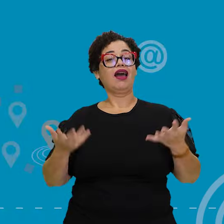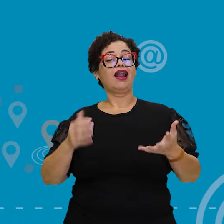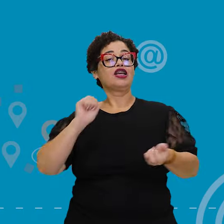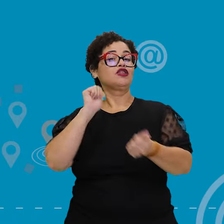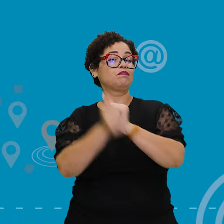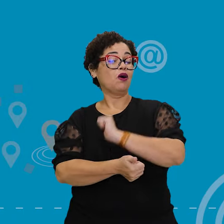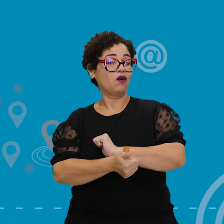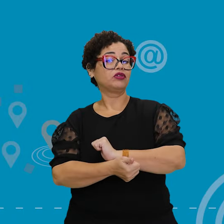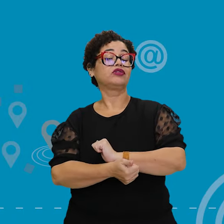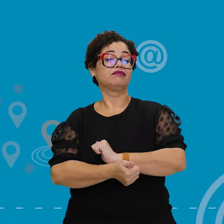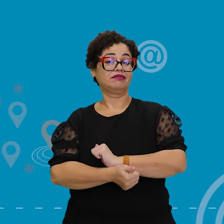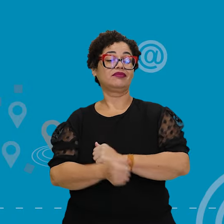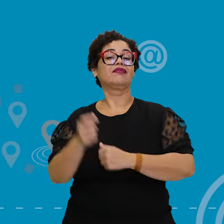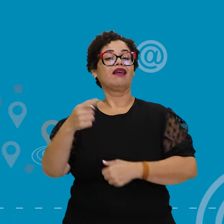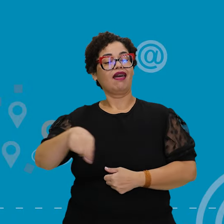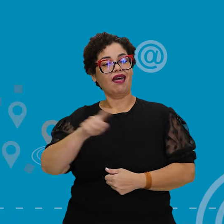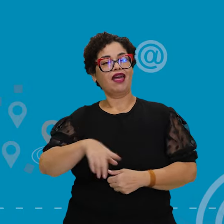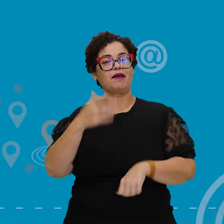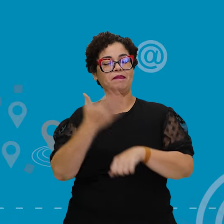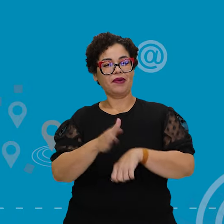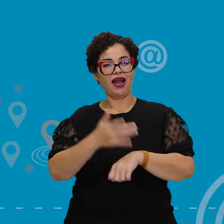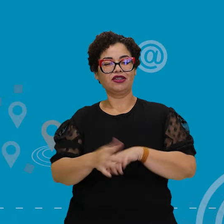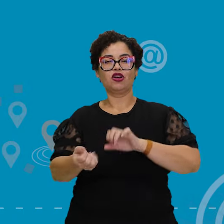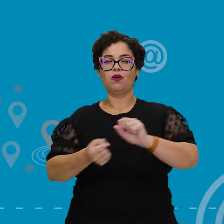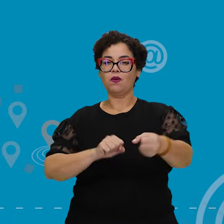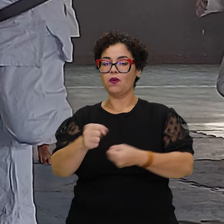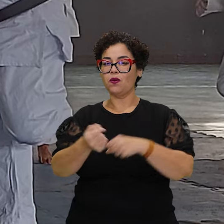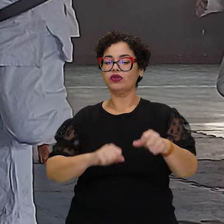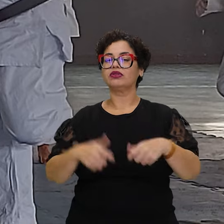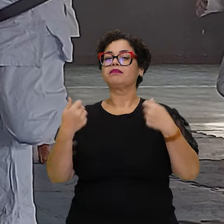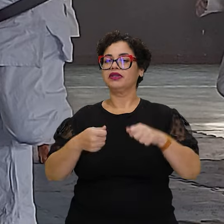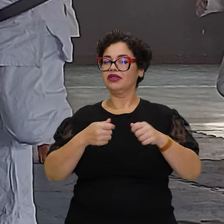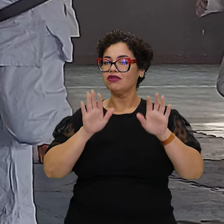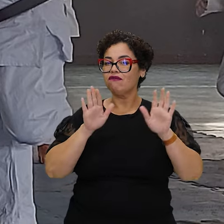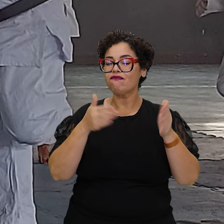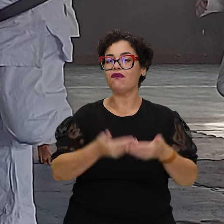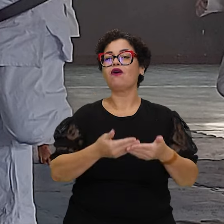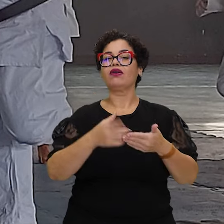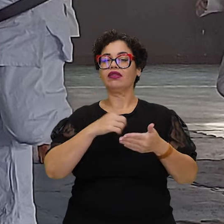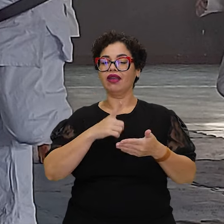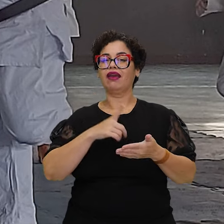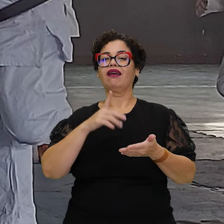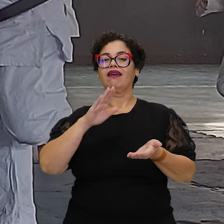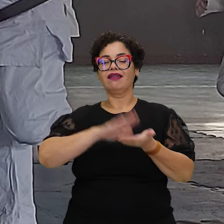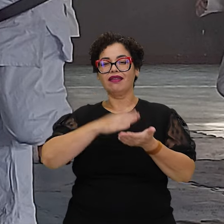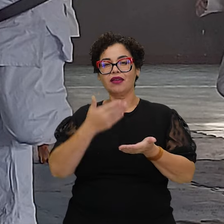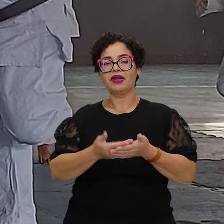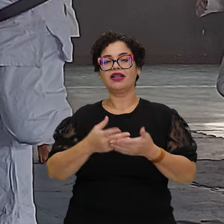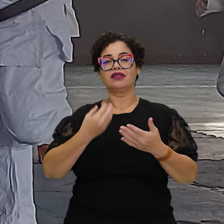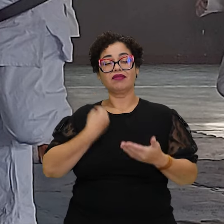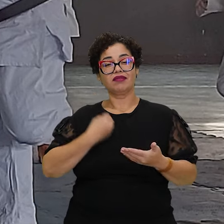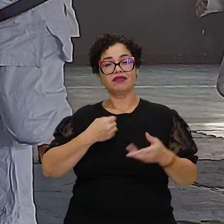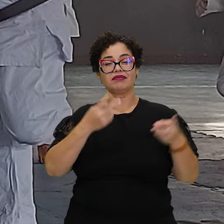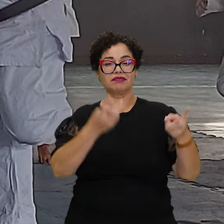da aptidão física ou esportivização, que essas práticas de lutas devem ser voltadas